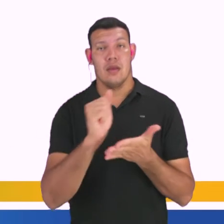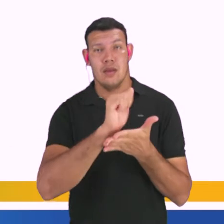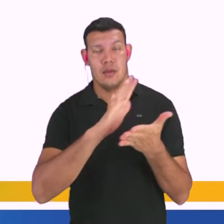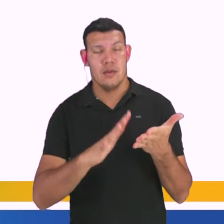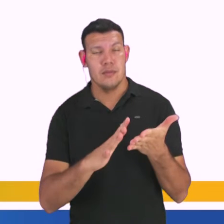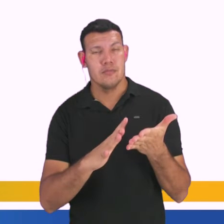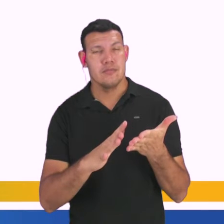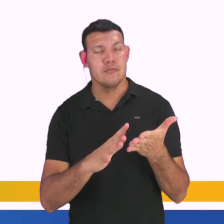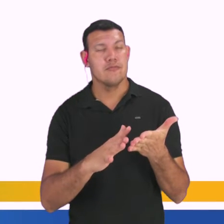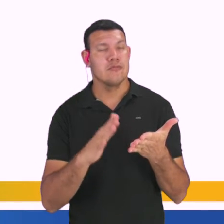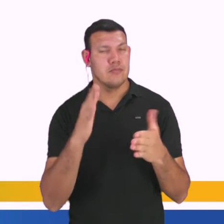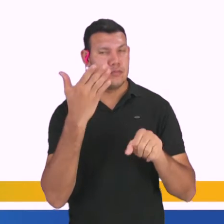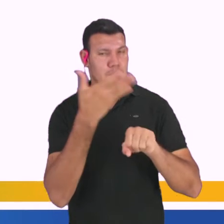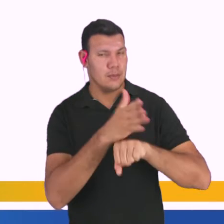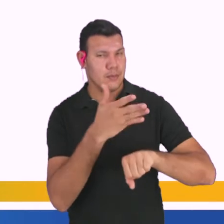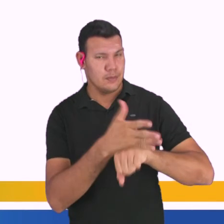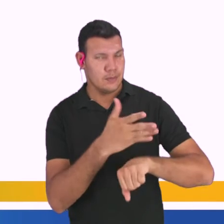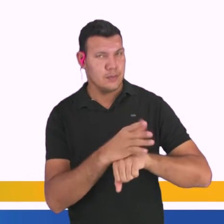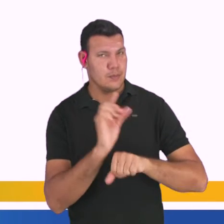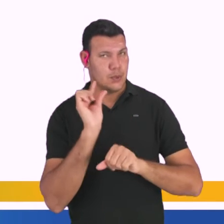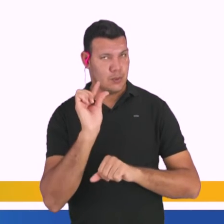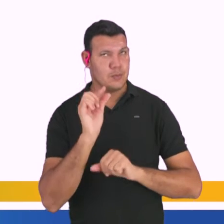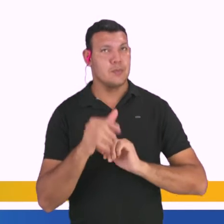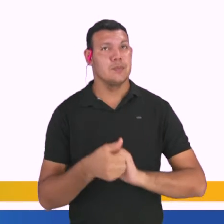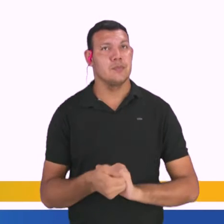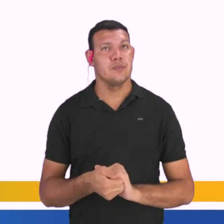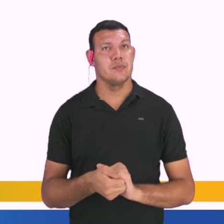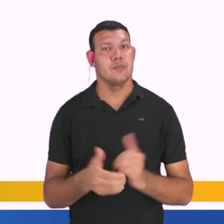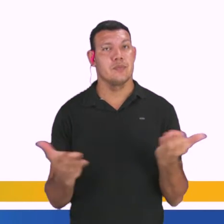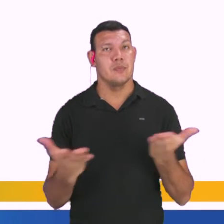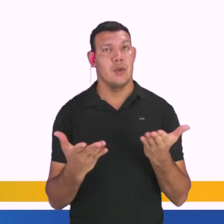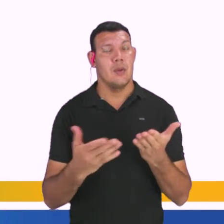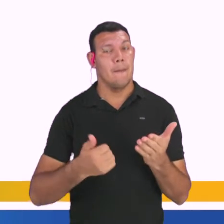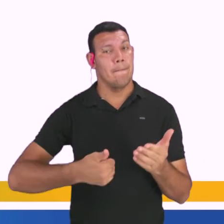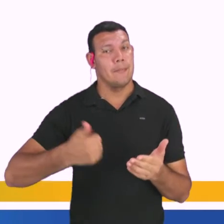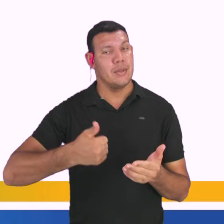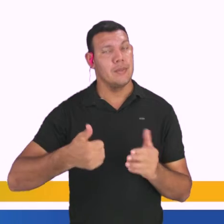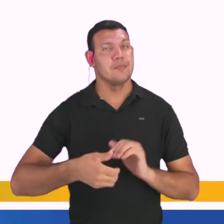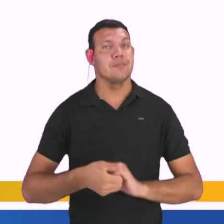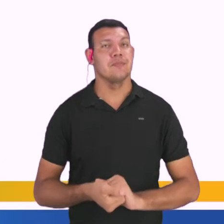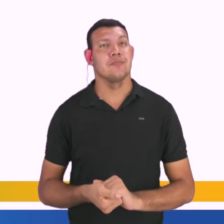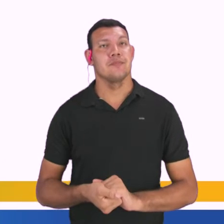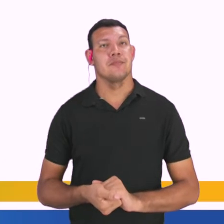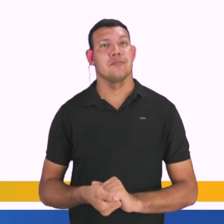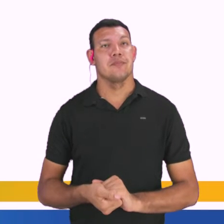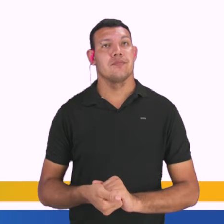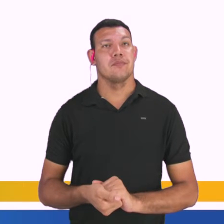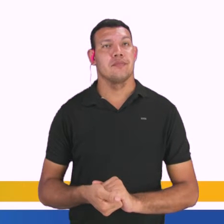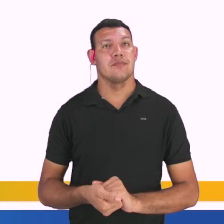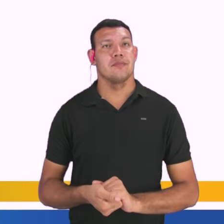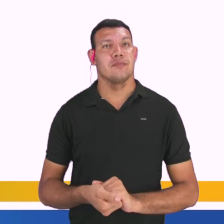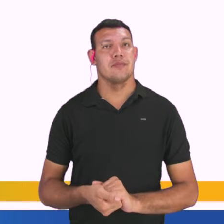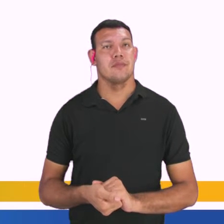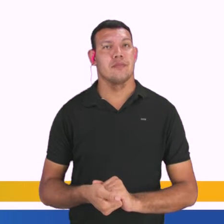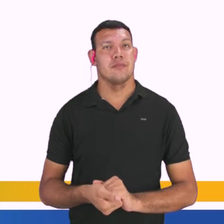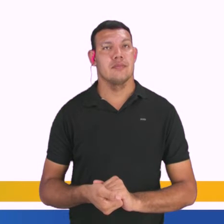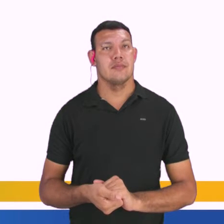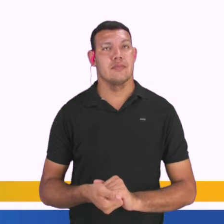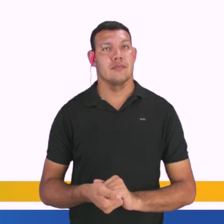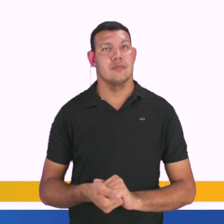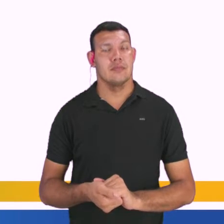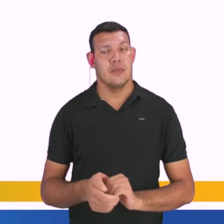lá gestando para gente verificar isso na prática então Acompanha comigo aí o primeiro caso Ah tá olha só